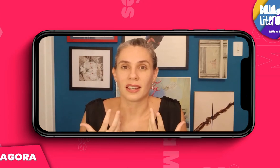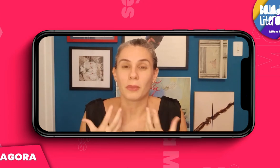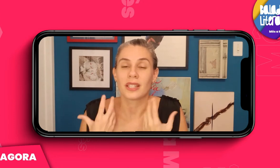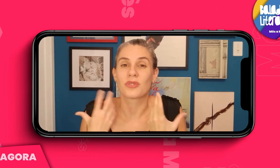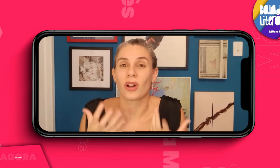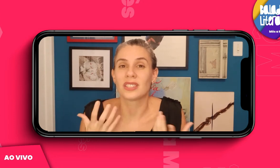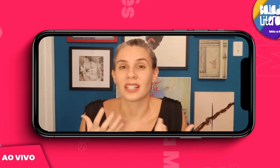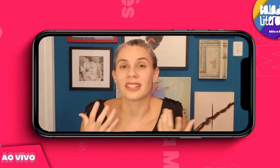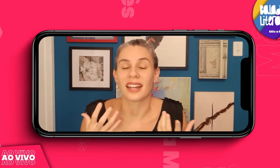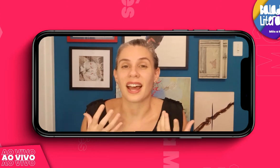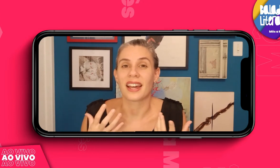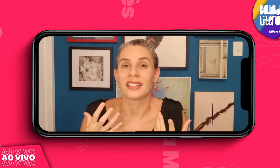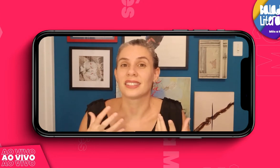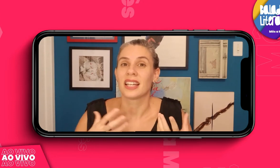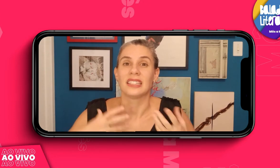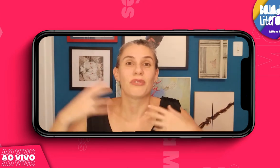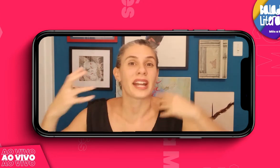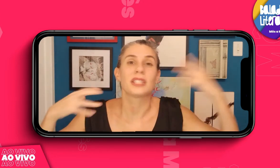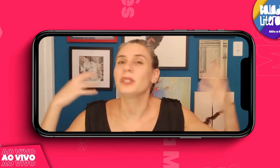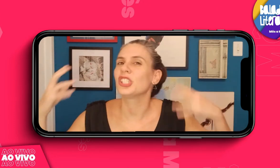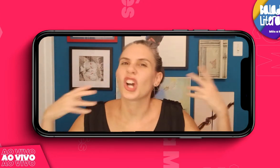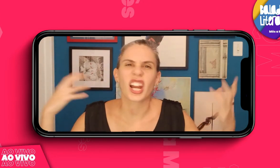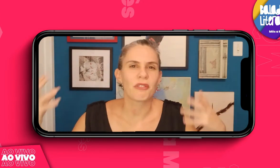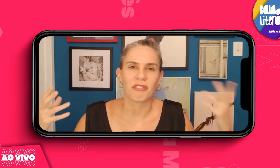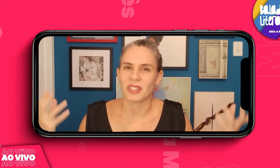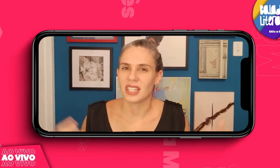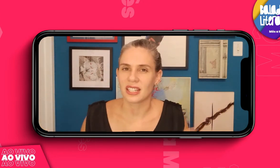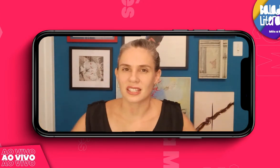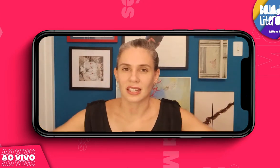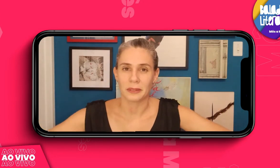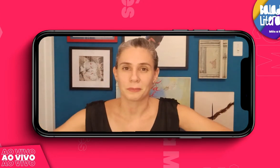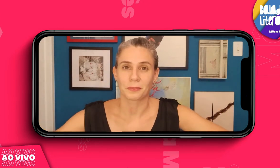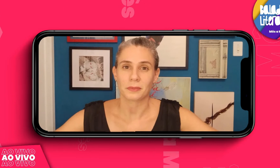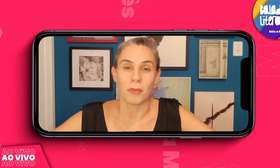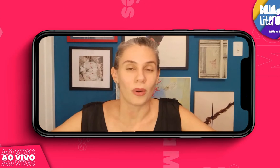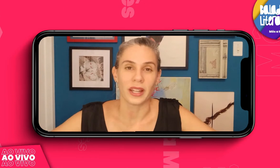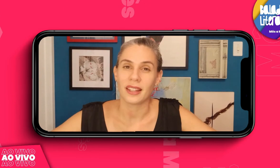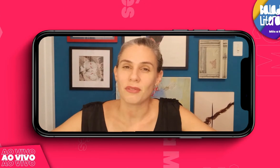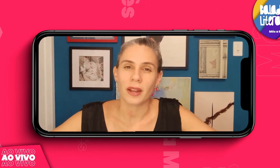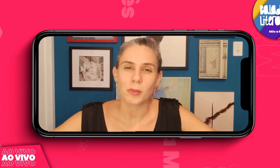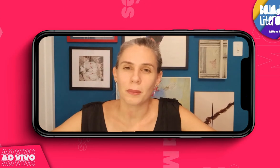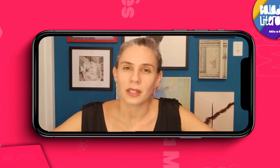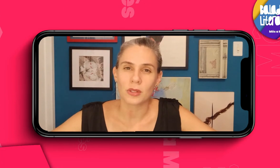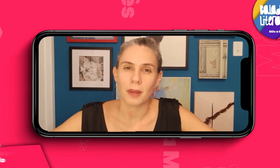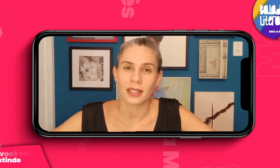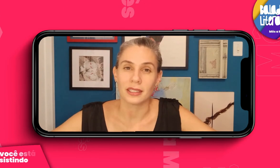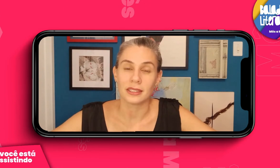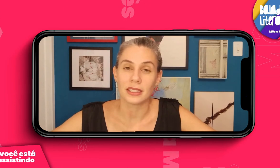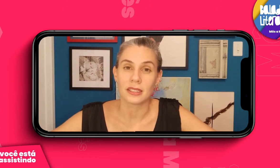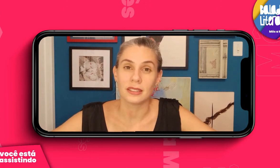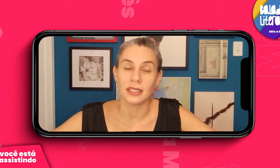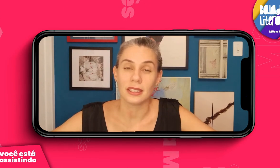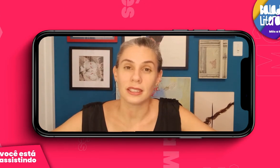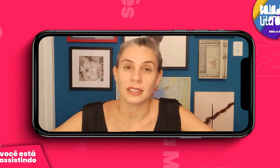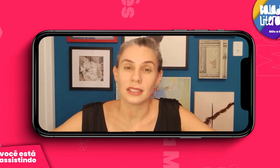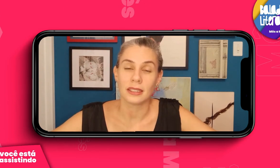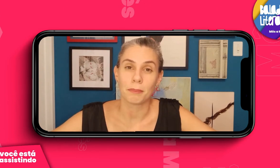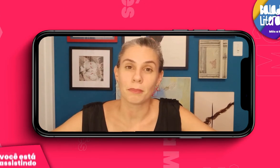coisa, muitas vozes literárias diferentes, muitas geografias, né? Bom, aí tem vários momentos